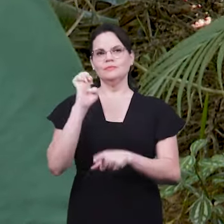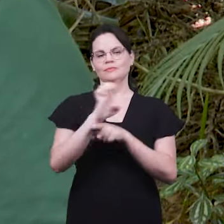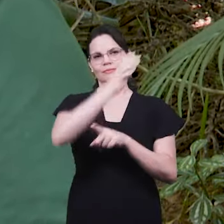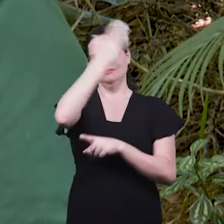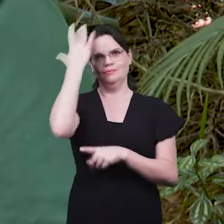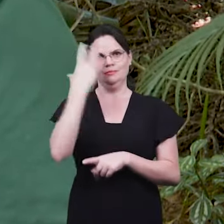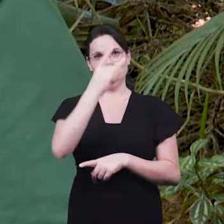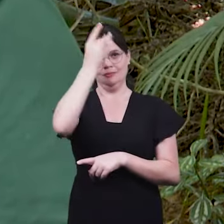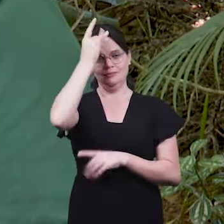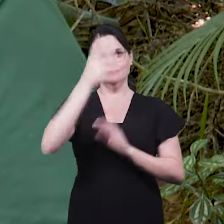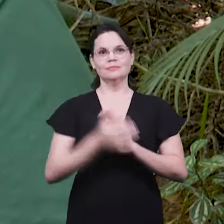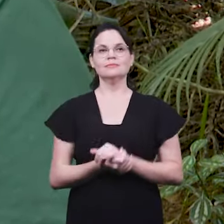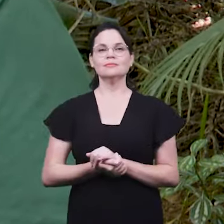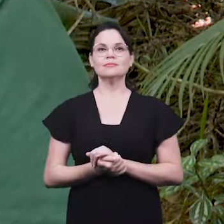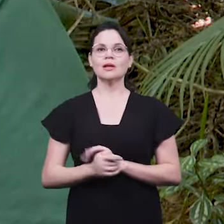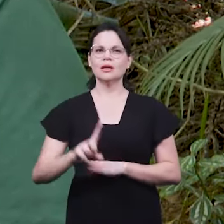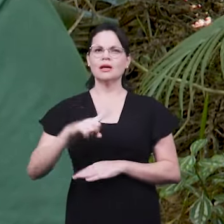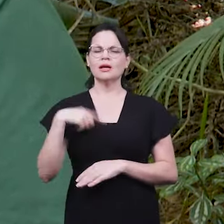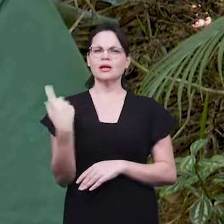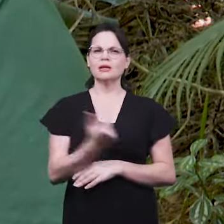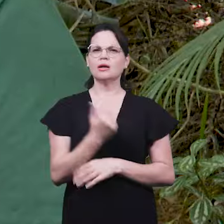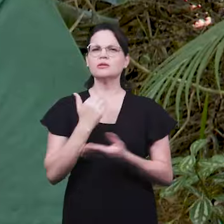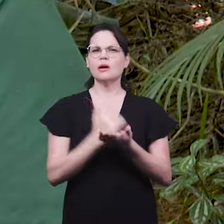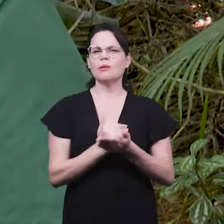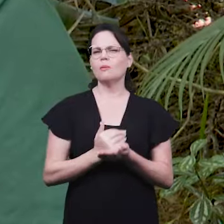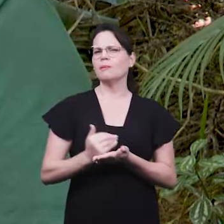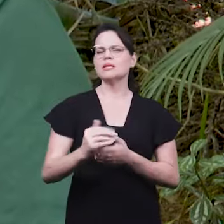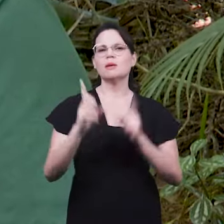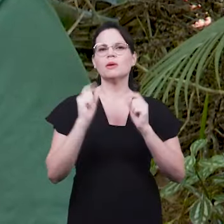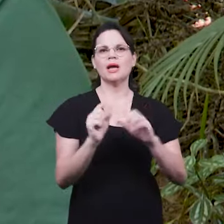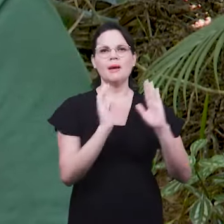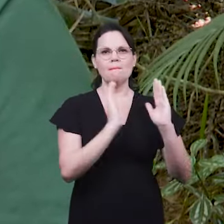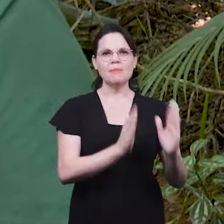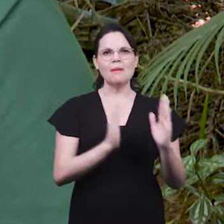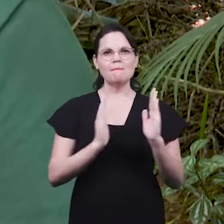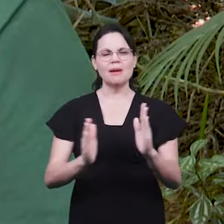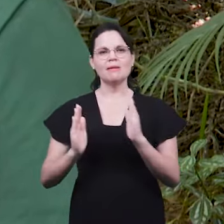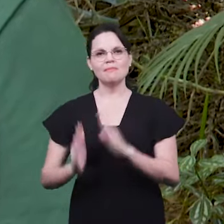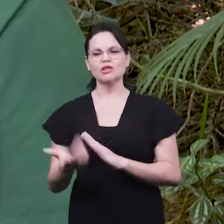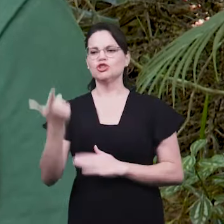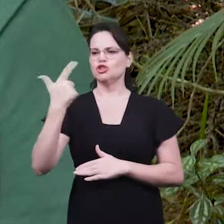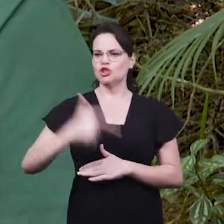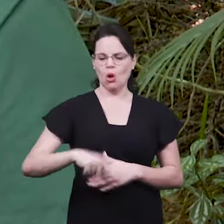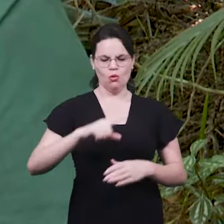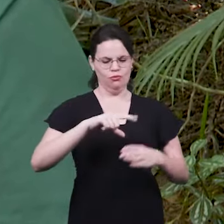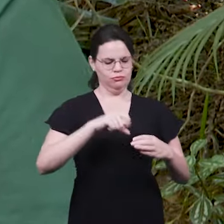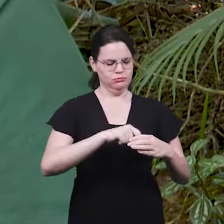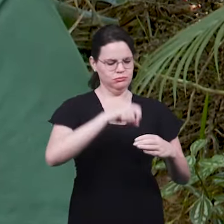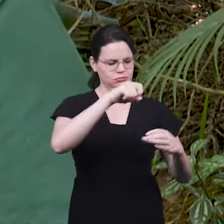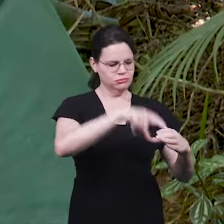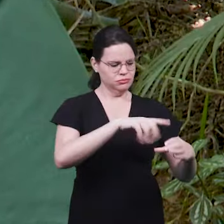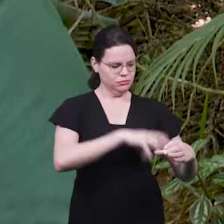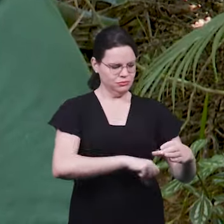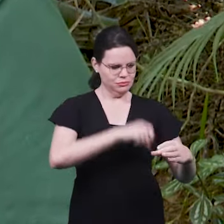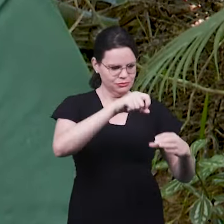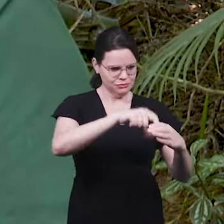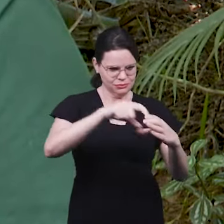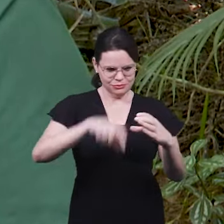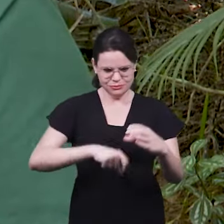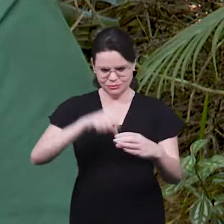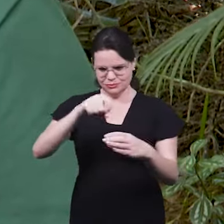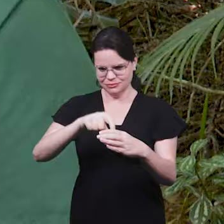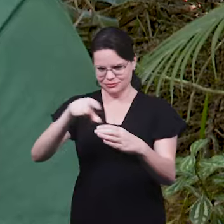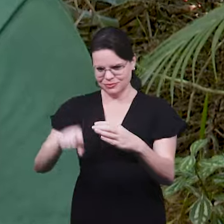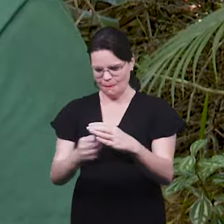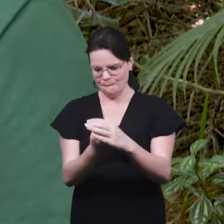Santo, onde que nós iniciamos o processo de reflorestamento em todos os manaíns. Nós